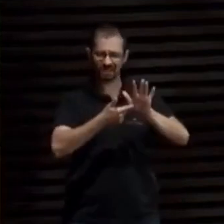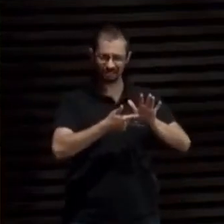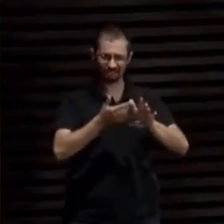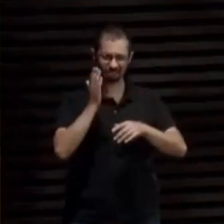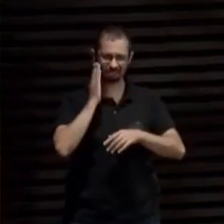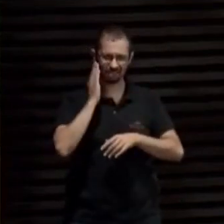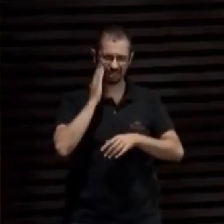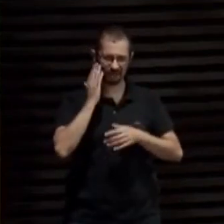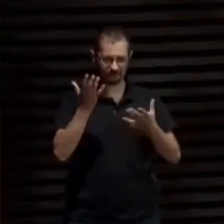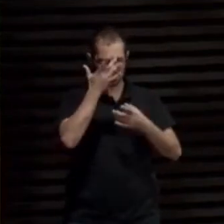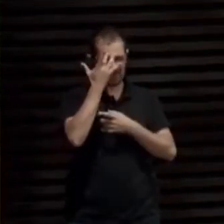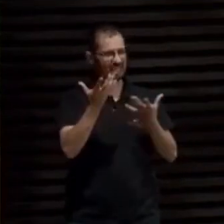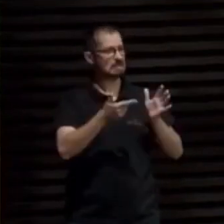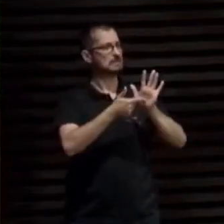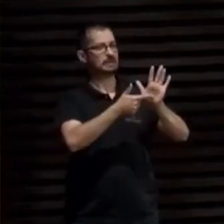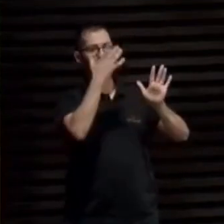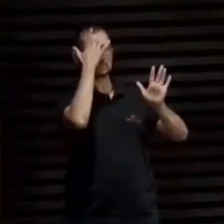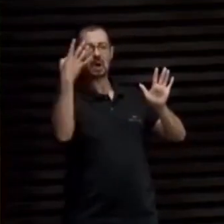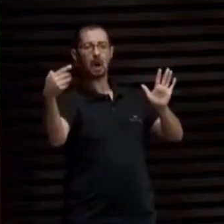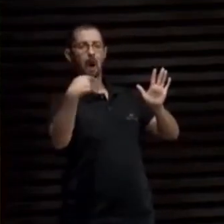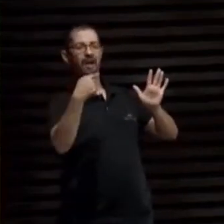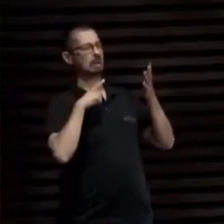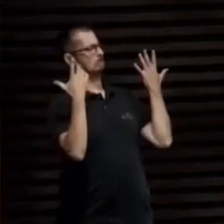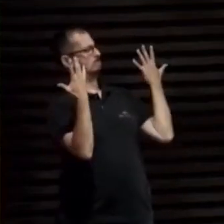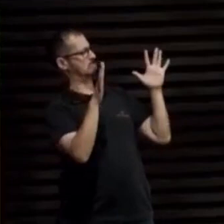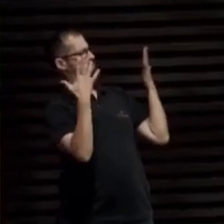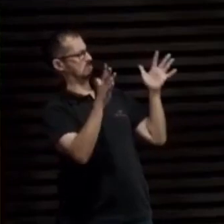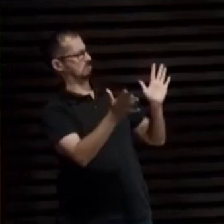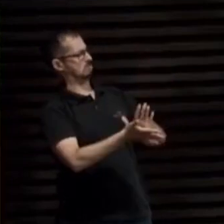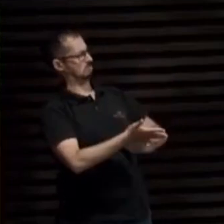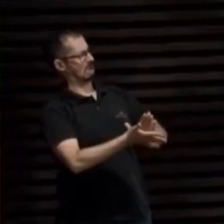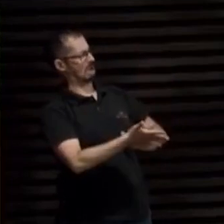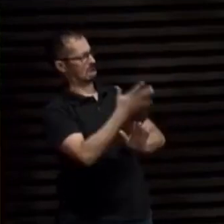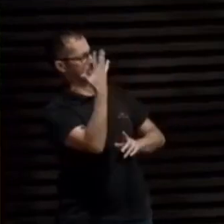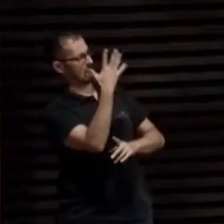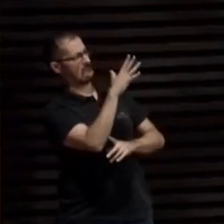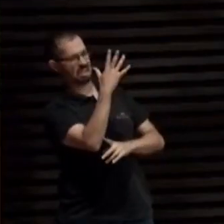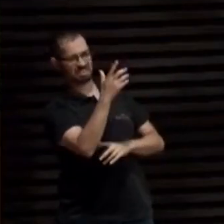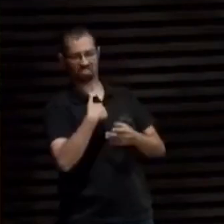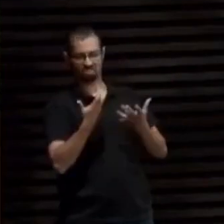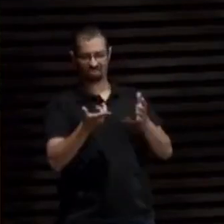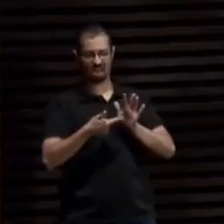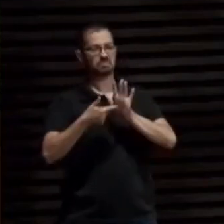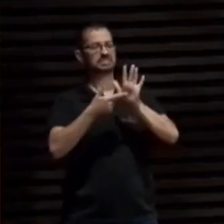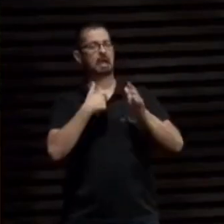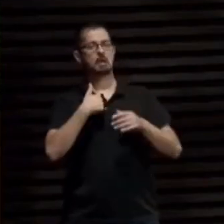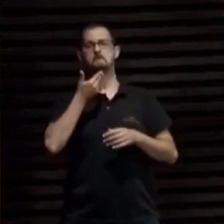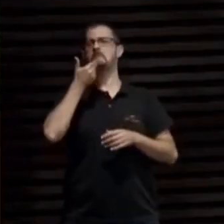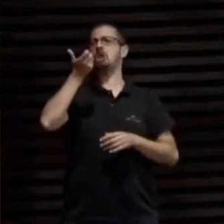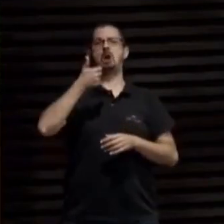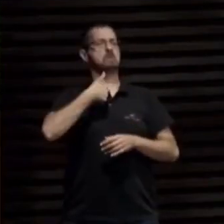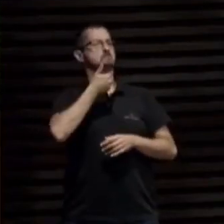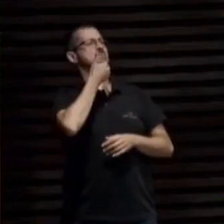demonstrações, para que os outros nos aplaudam, nos reconheçam, porque nós queremos ser